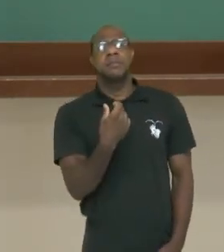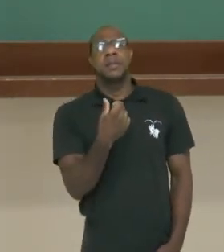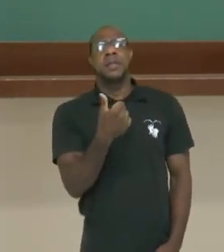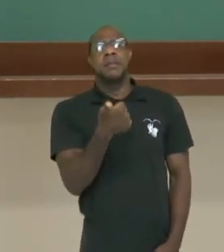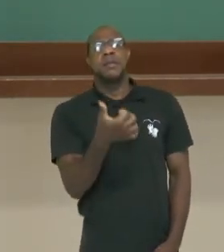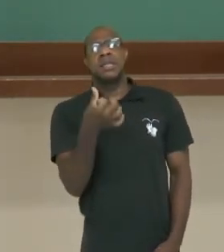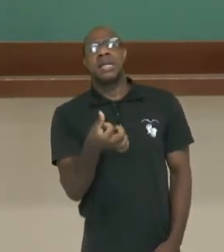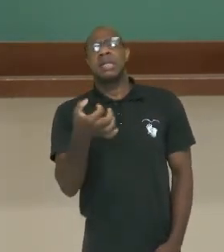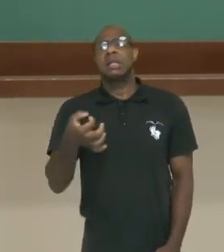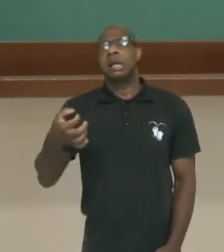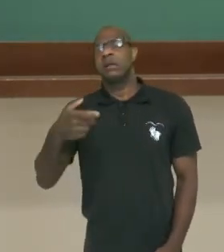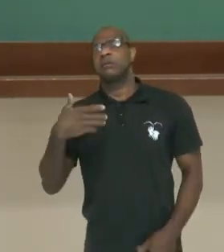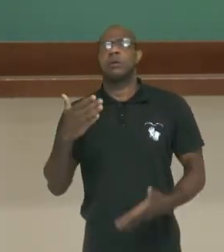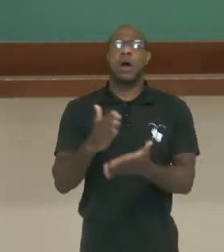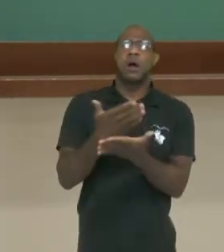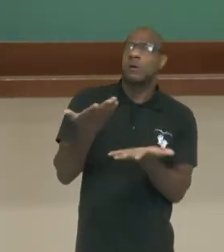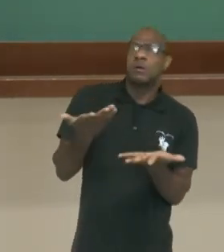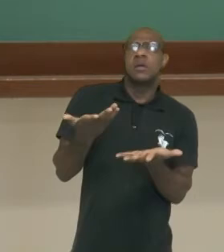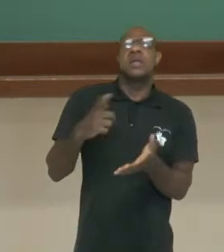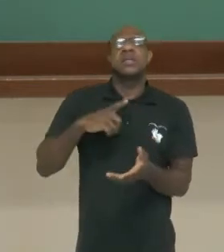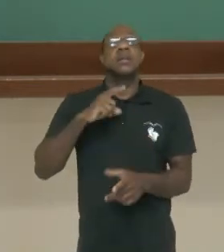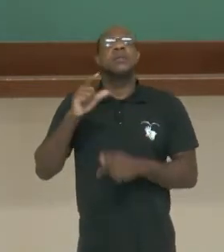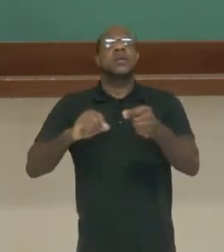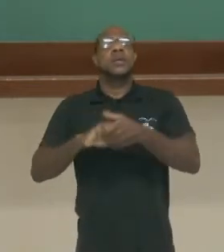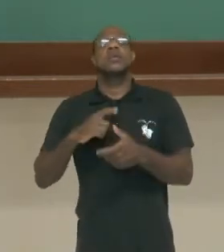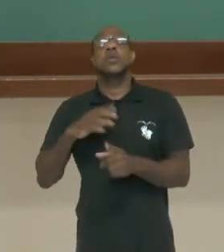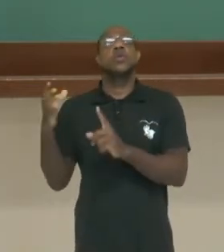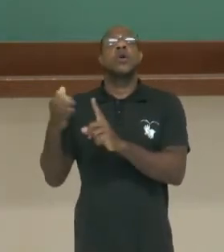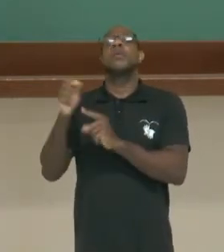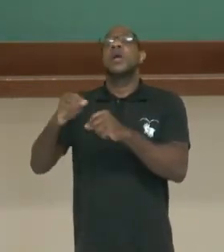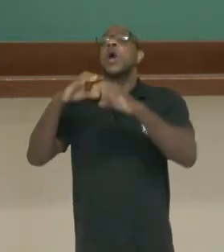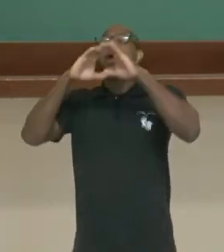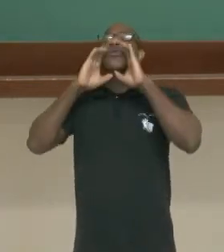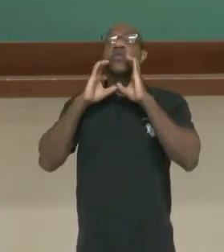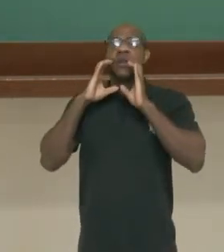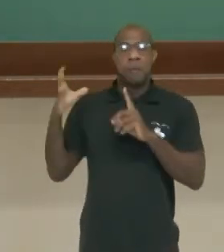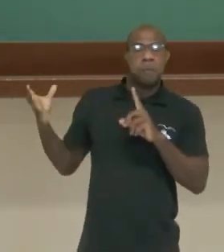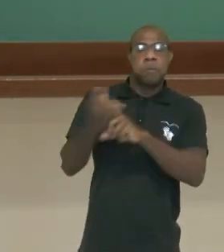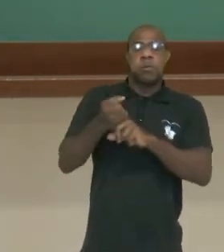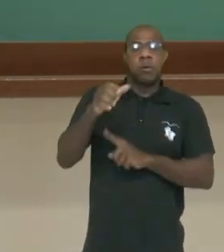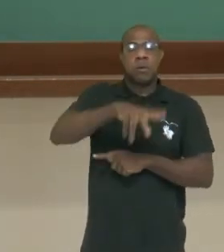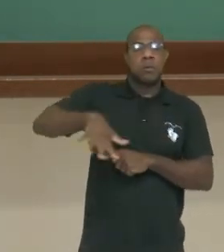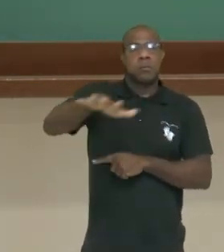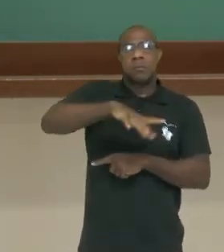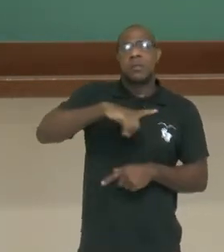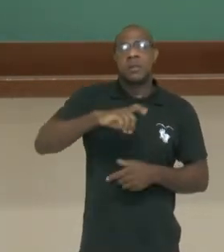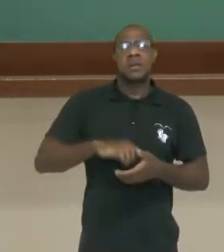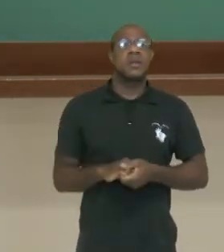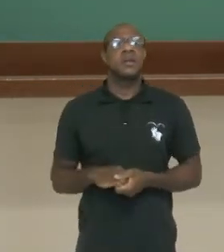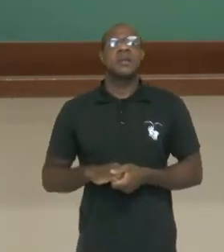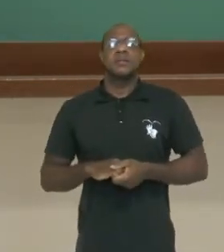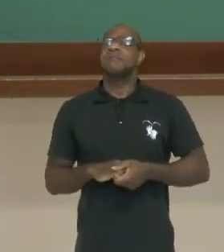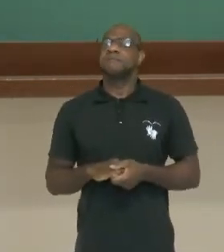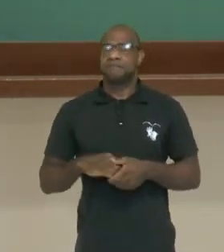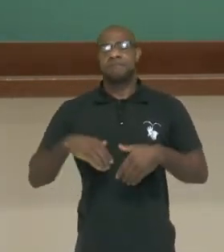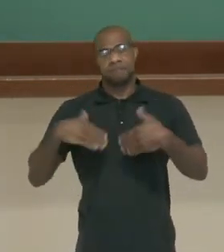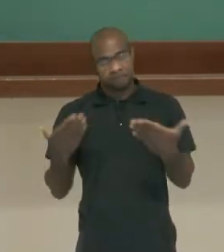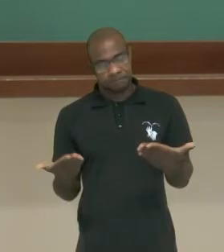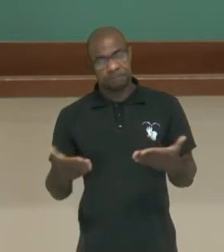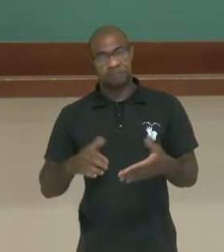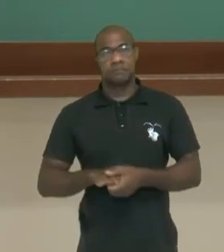1600 e alguma coisa, a indicação de um domínio chinês, que vai tornar-se saindo a partir